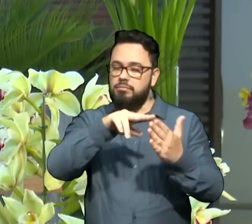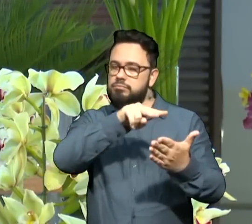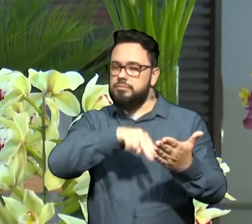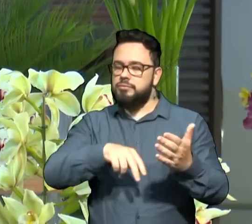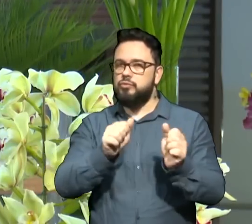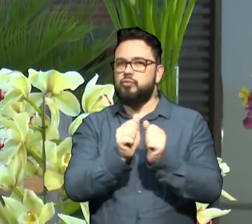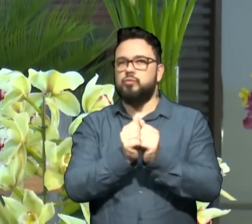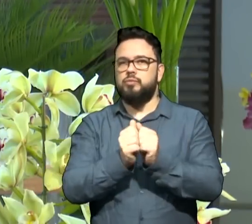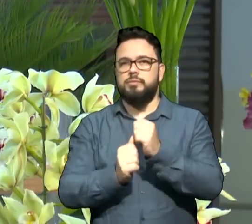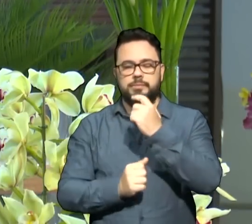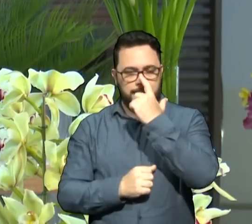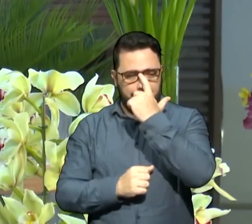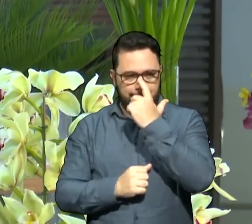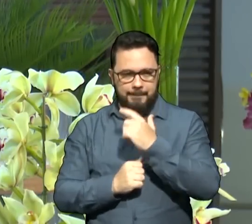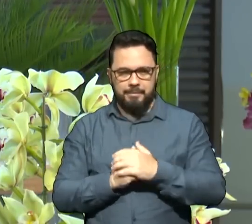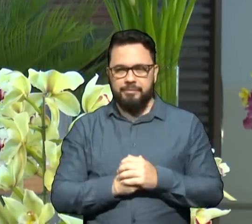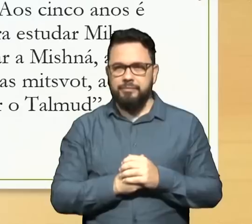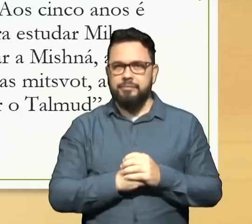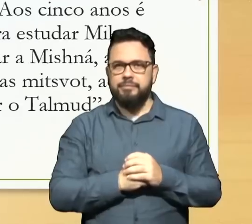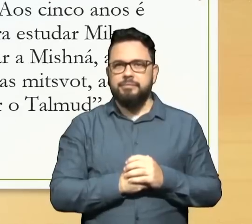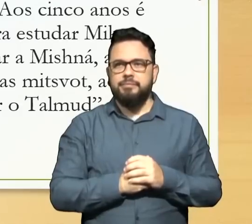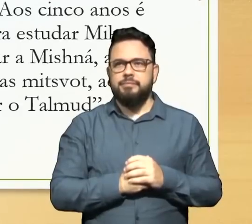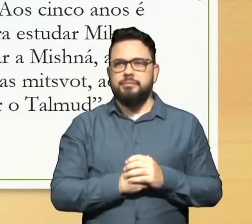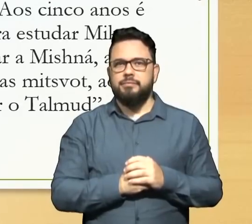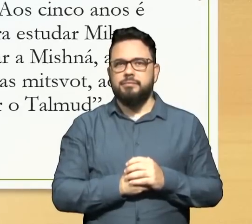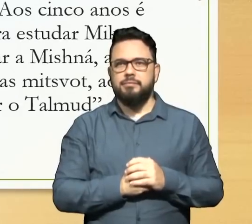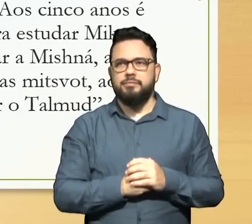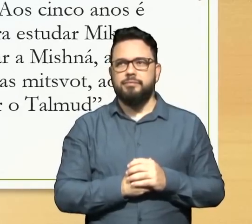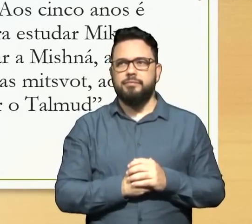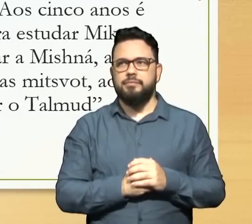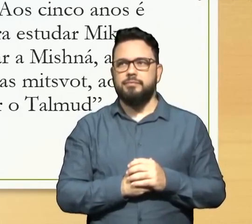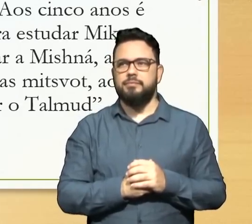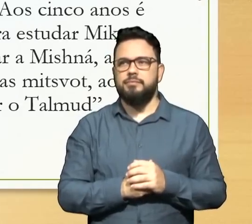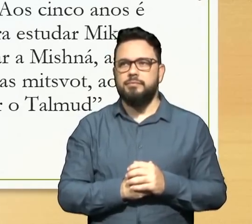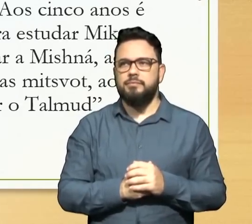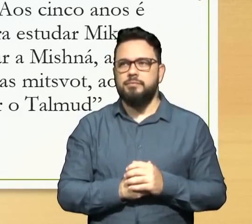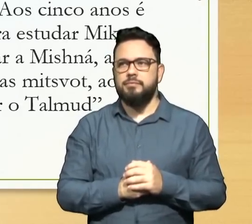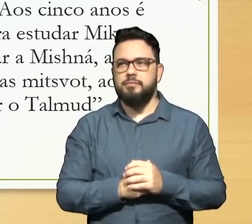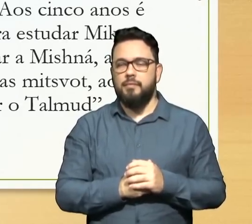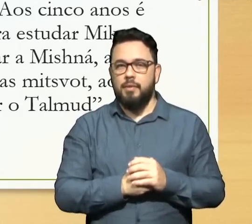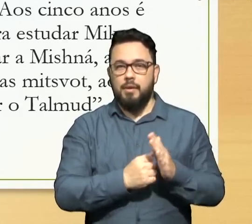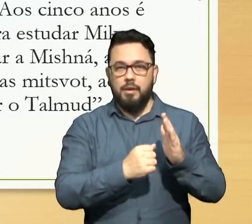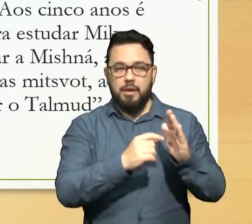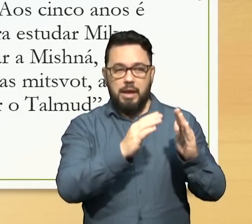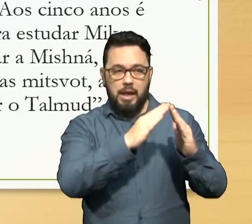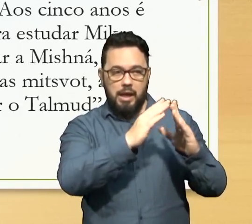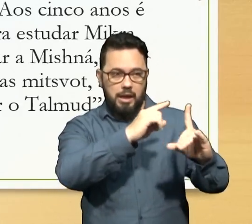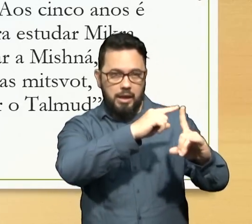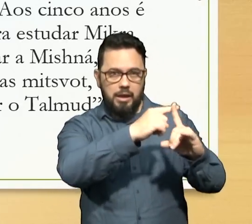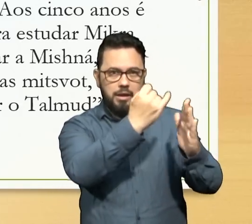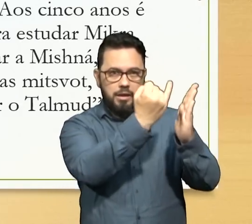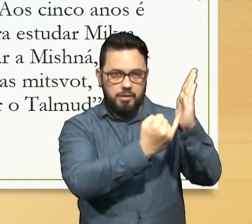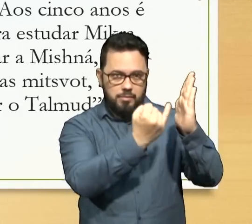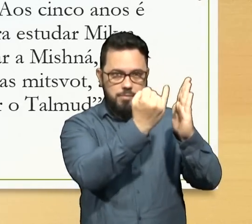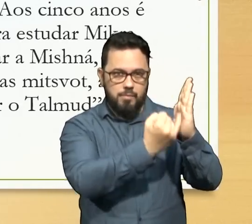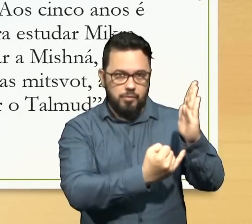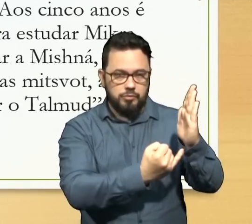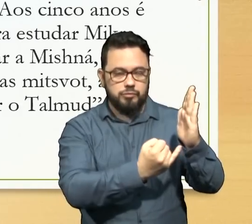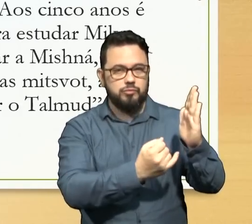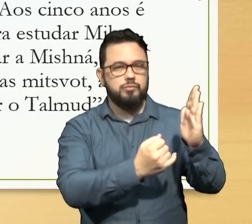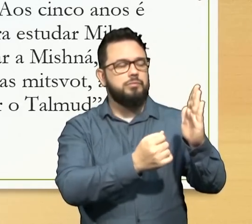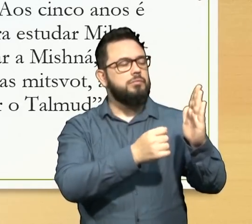comigo aí Êxodo 30 11 a 16 quando o imposto do templo foi estipulado por